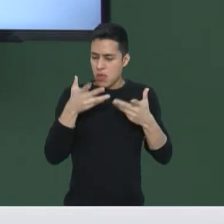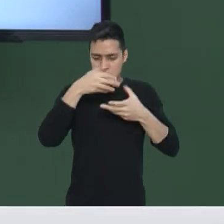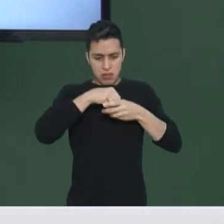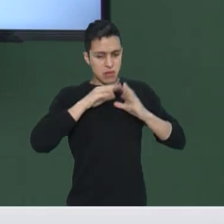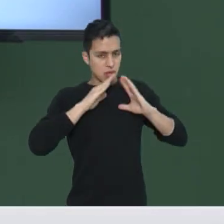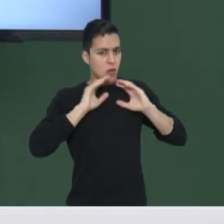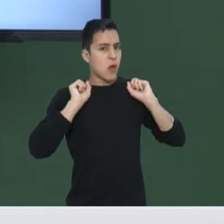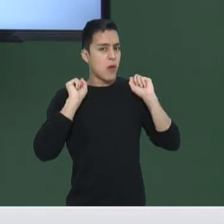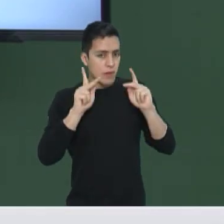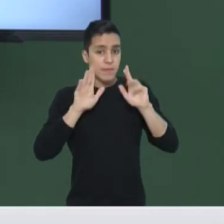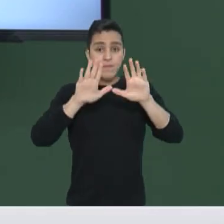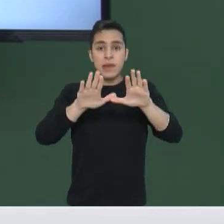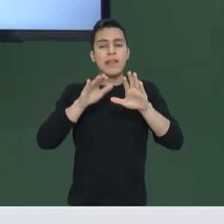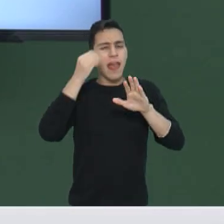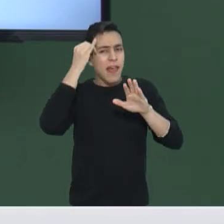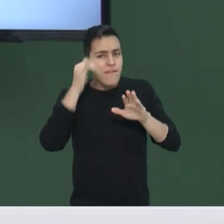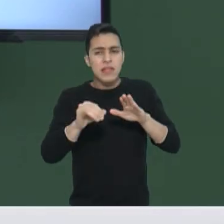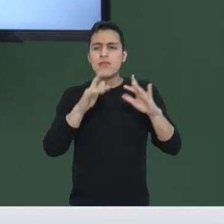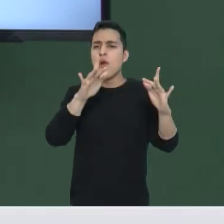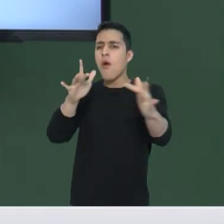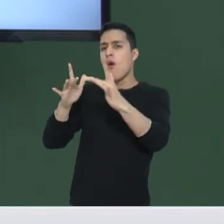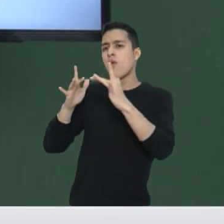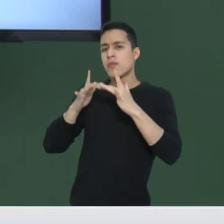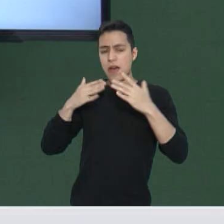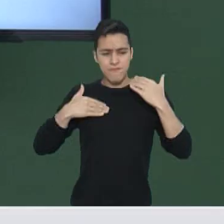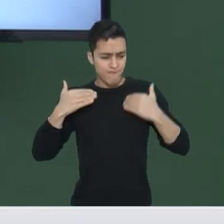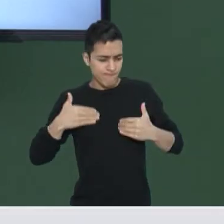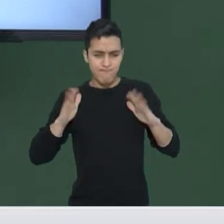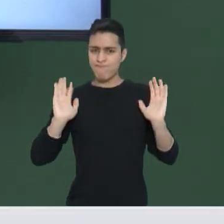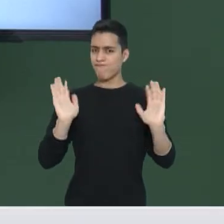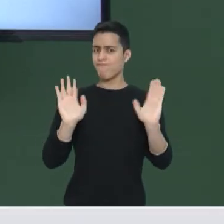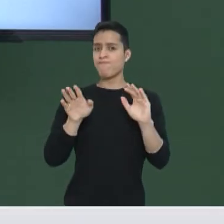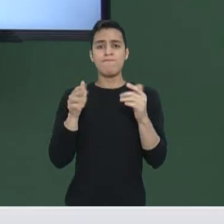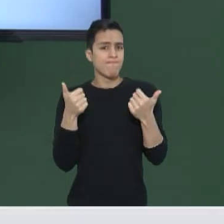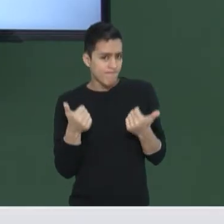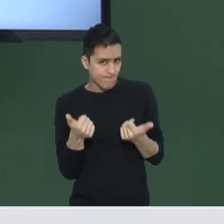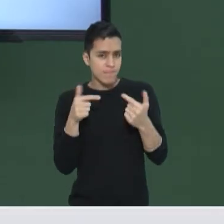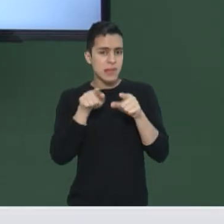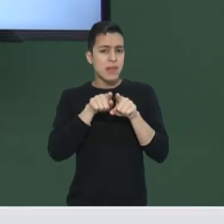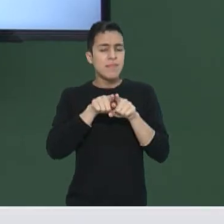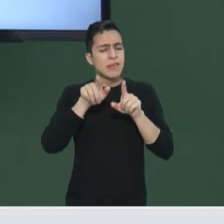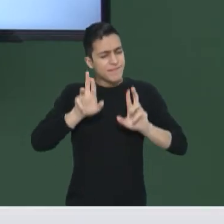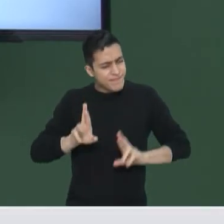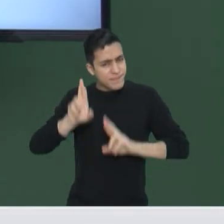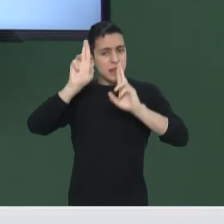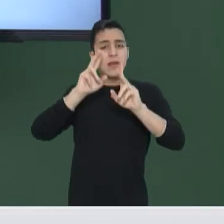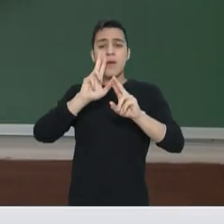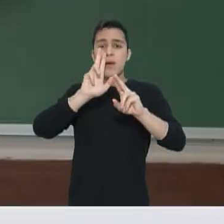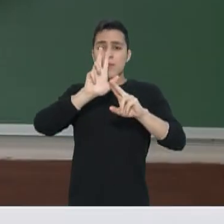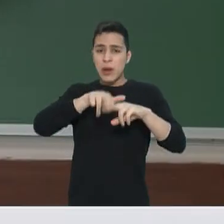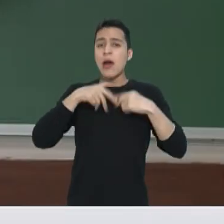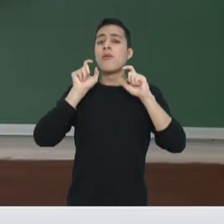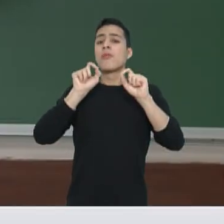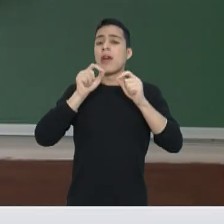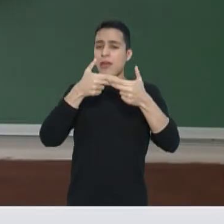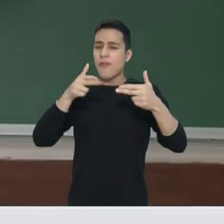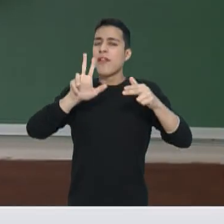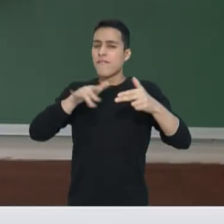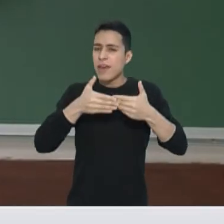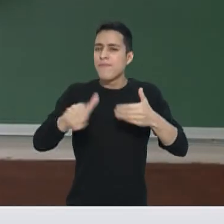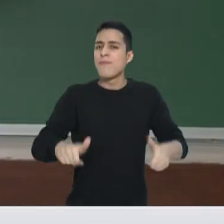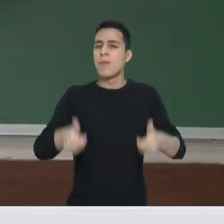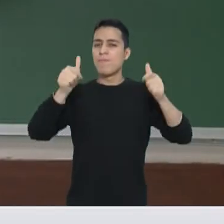você. Evitar o contato físico e ter muita esperança, porque as coisas vão